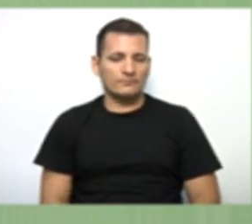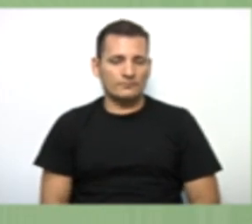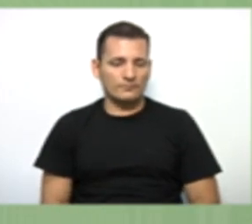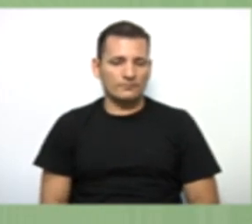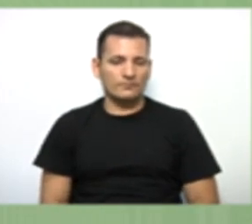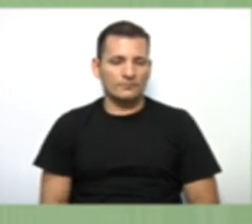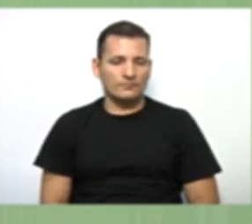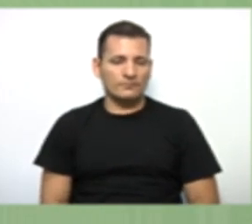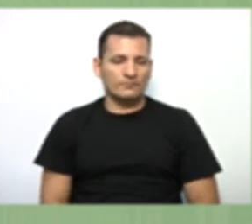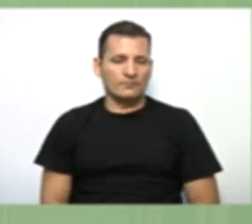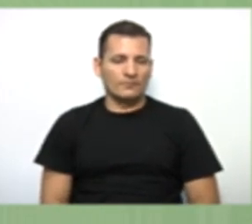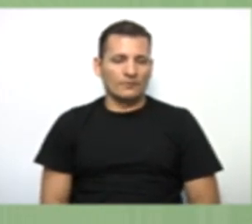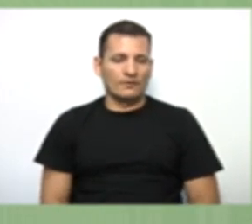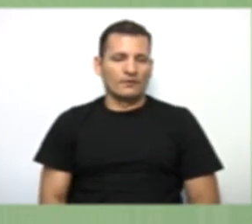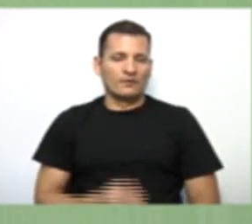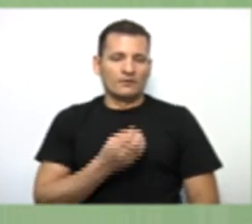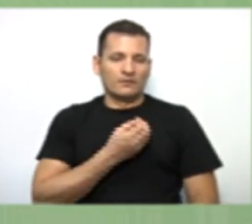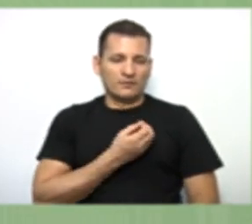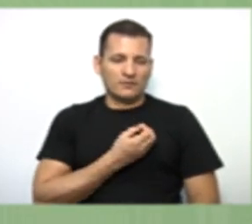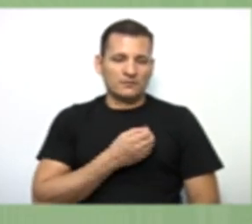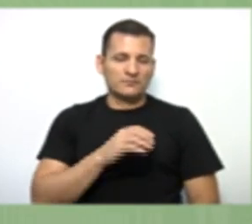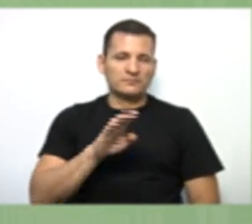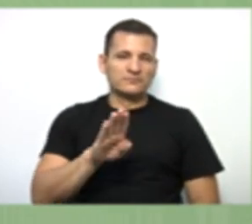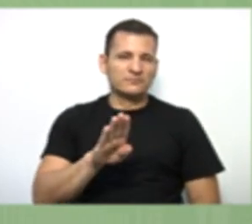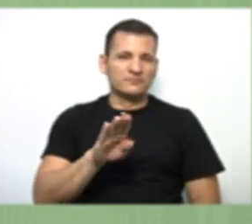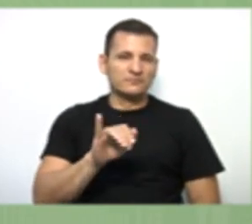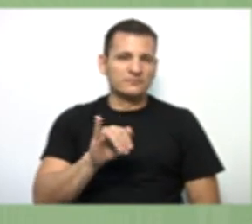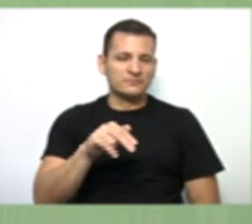mais. Então, meu número binário é